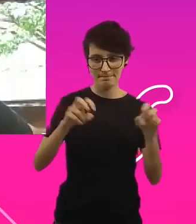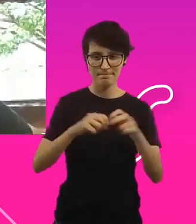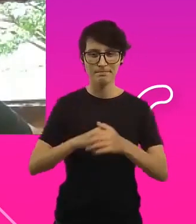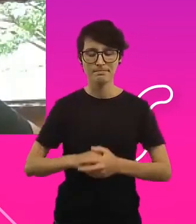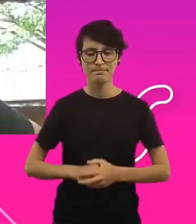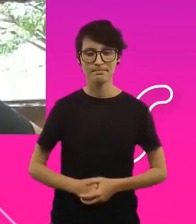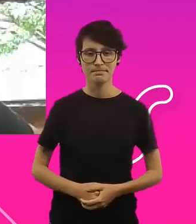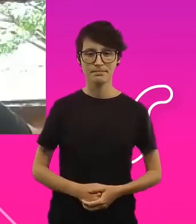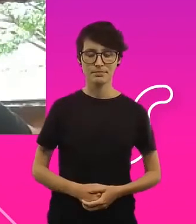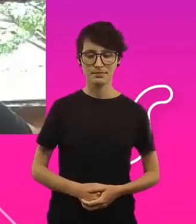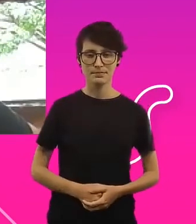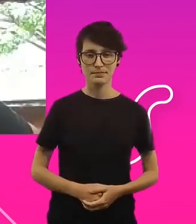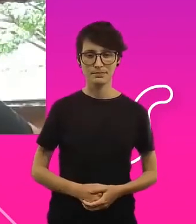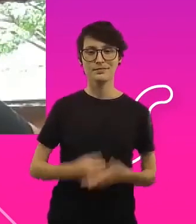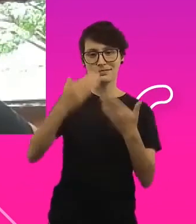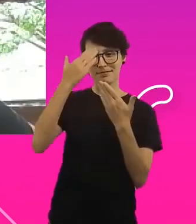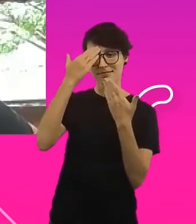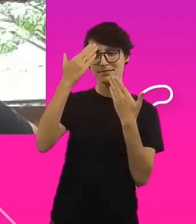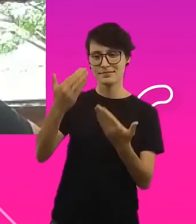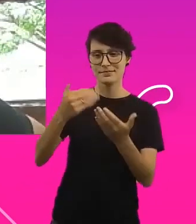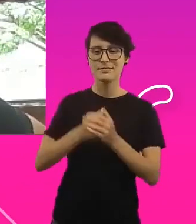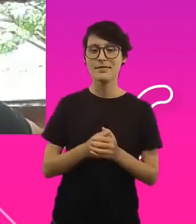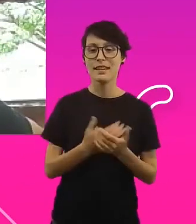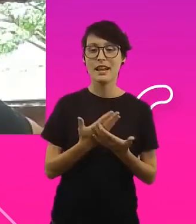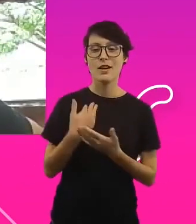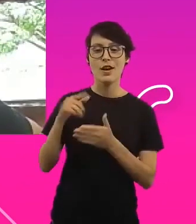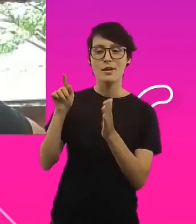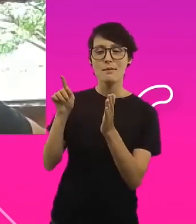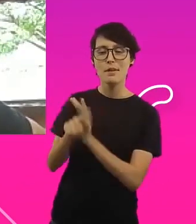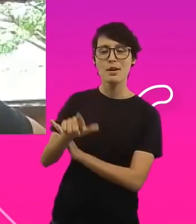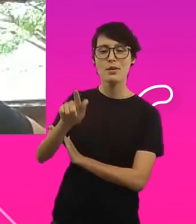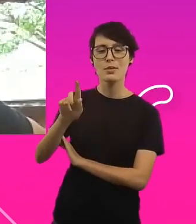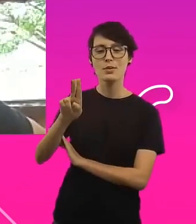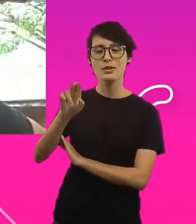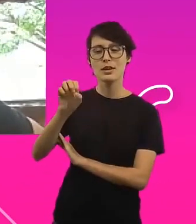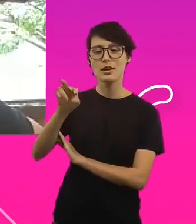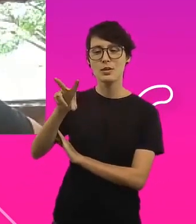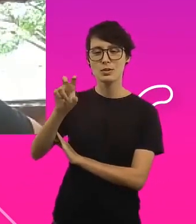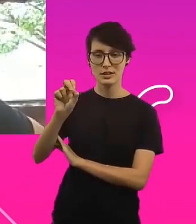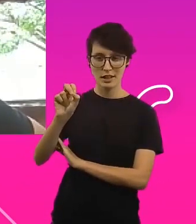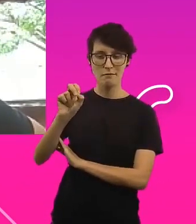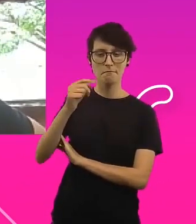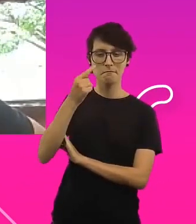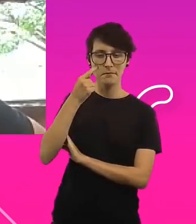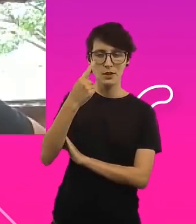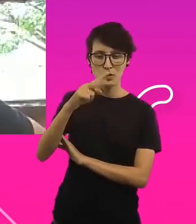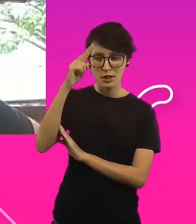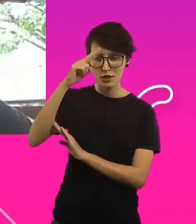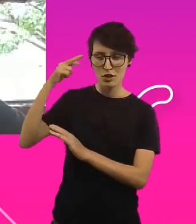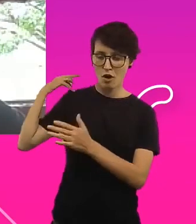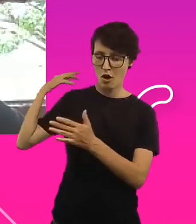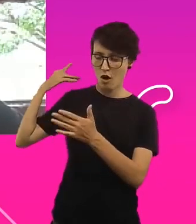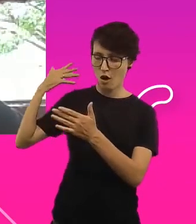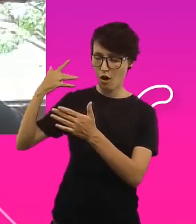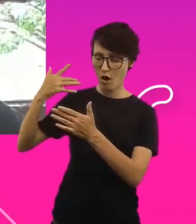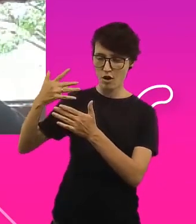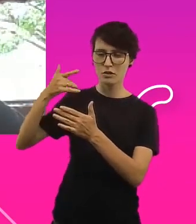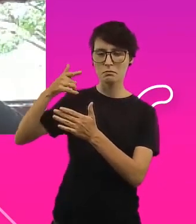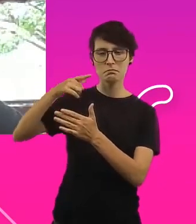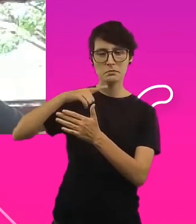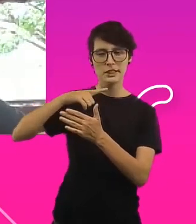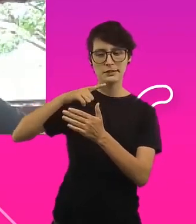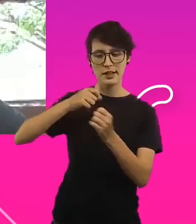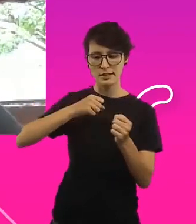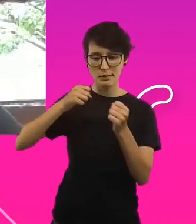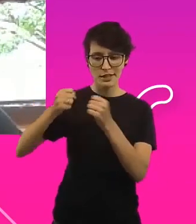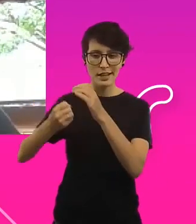Obrigada, Mariane. Gustavo, olhando para a sua jornada, se você tivesse o poder de criar projetos de lei,